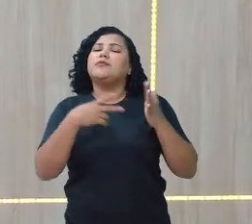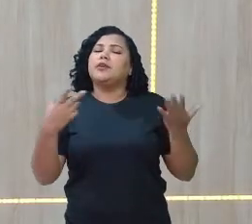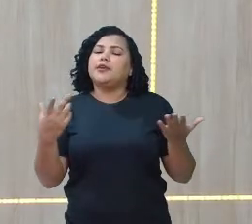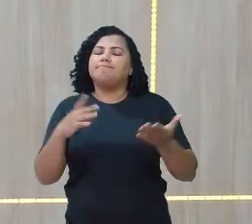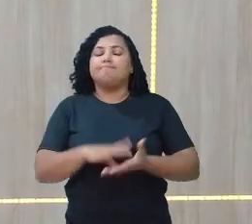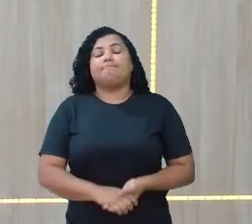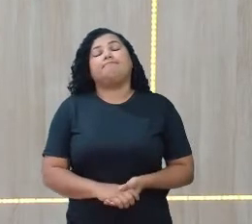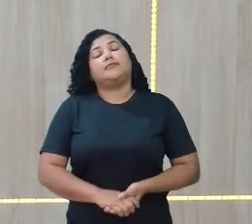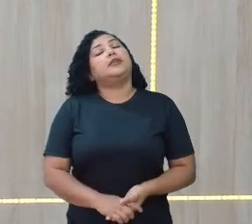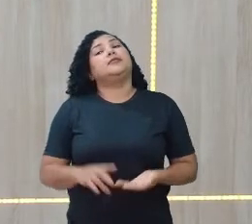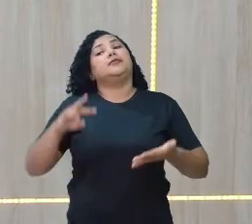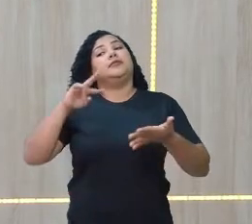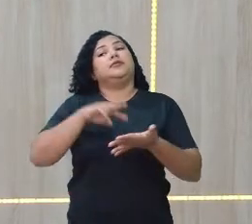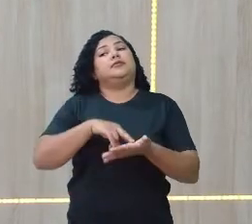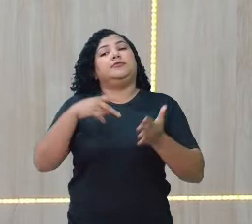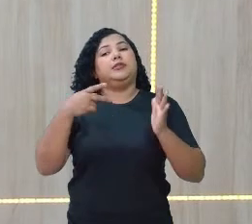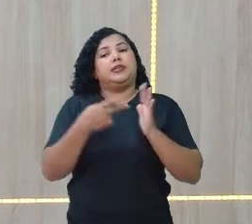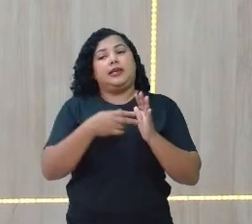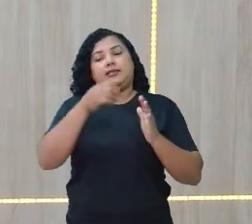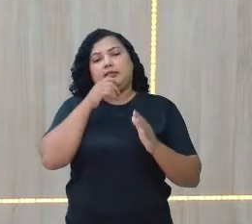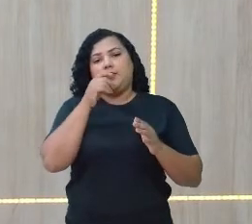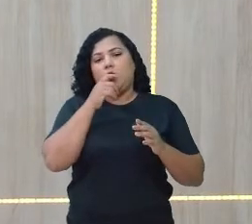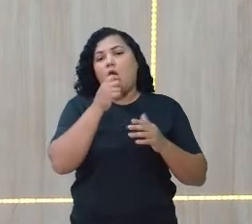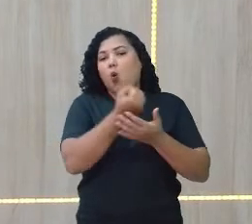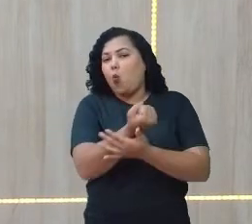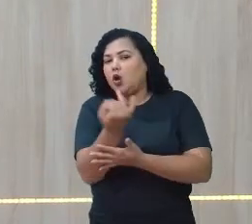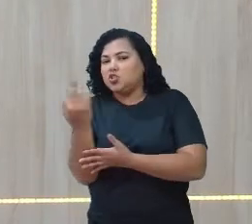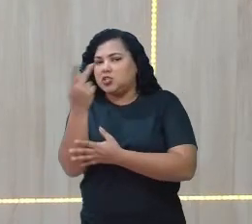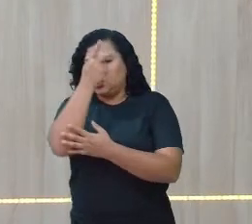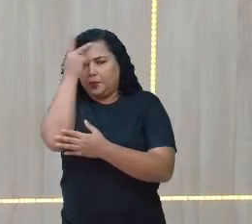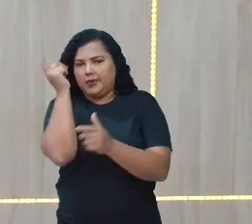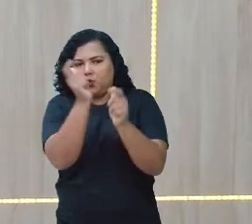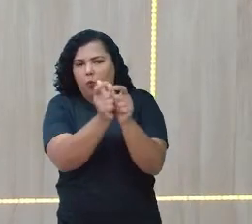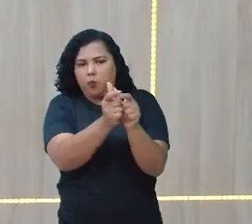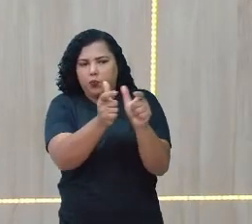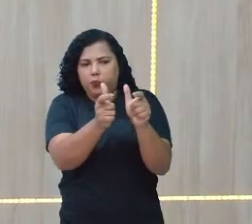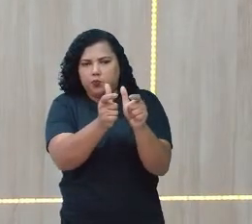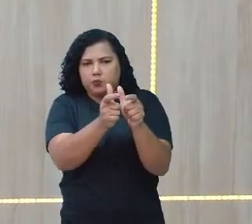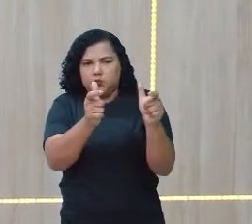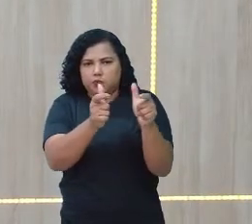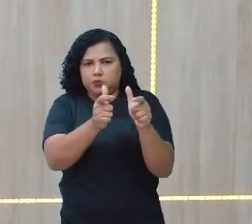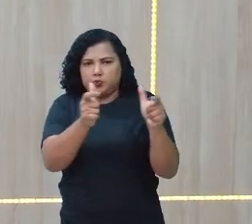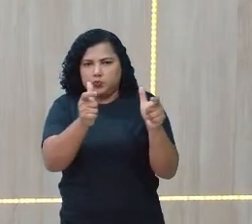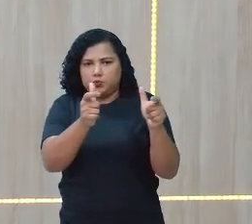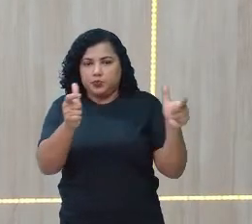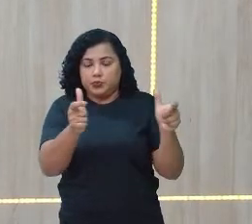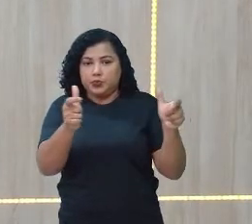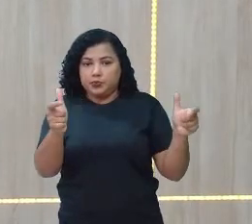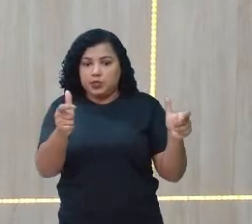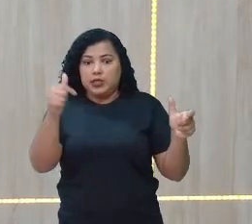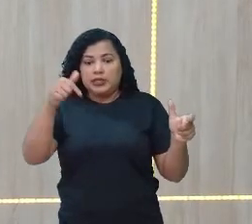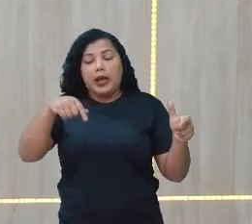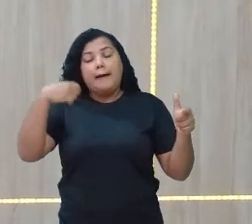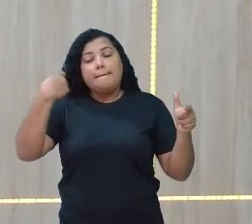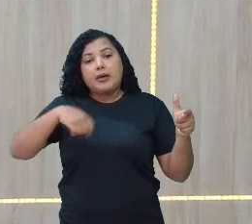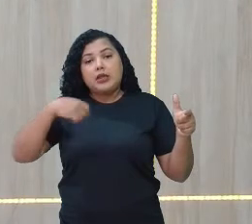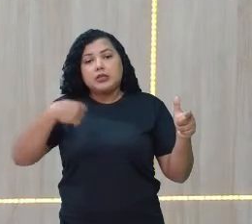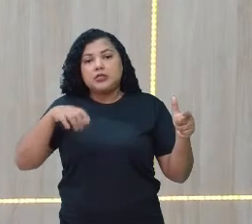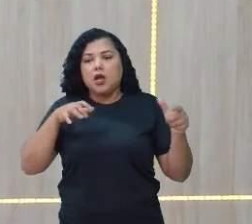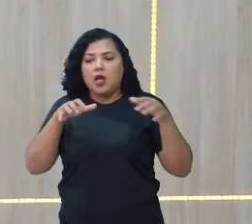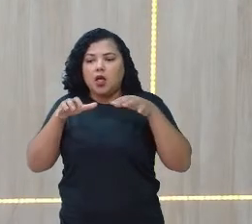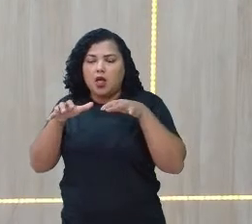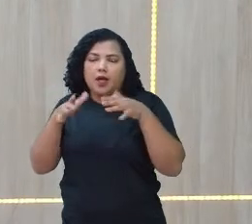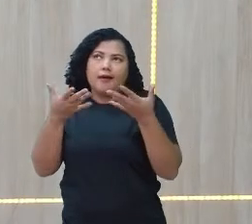o fato de que, à medida que essa população aumenta, essa população ela também vai se situando, vai,